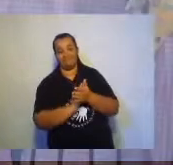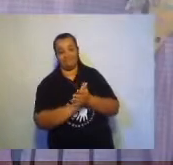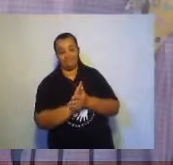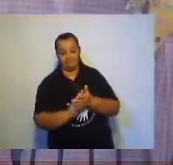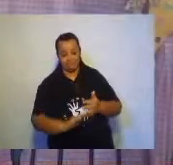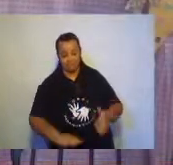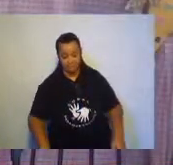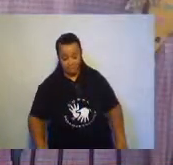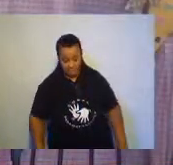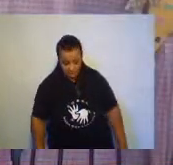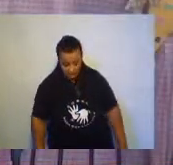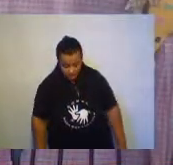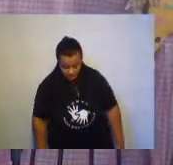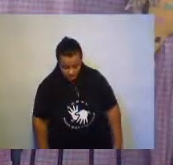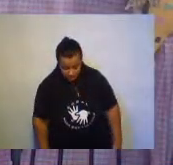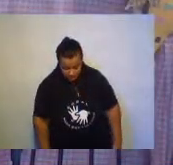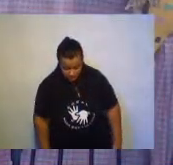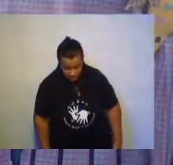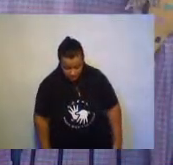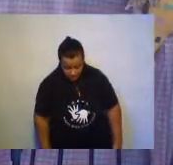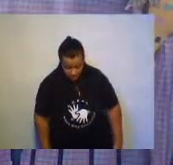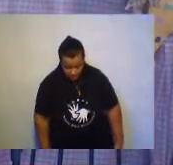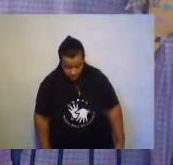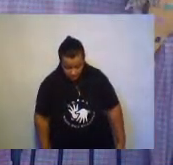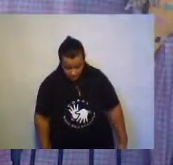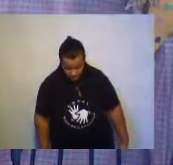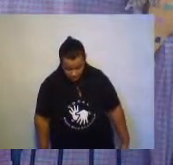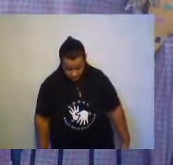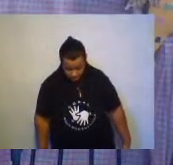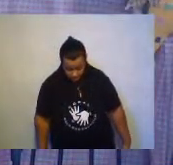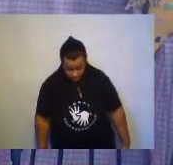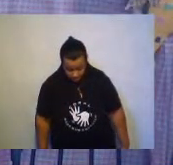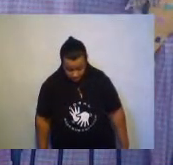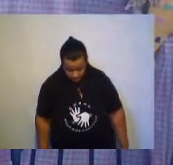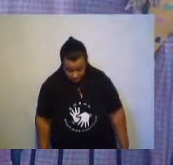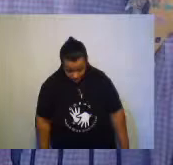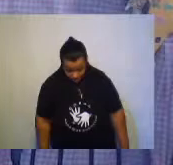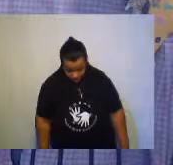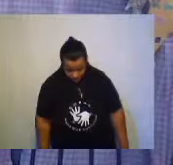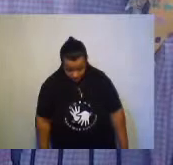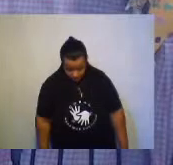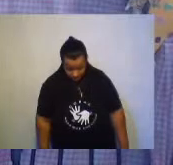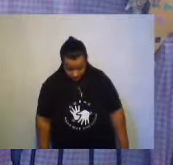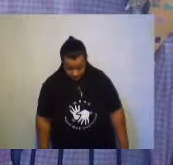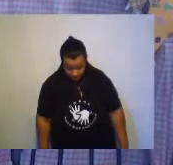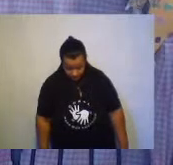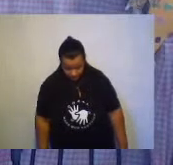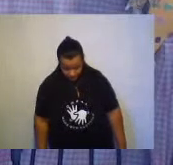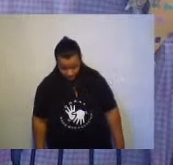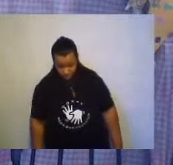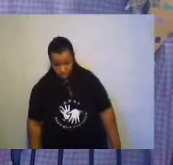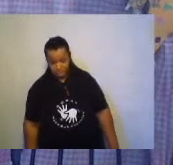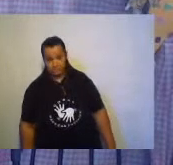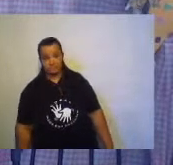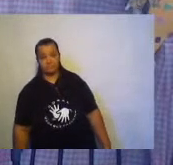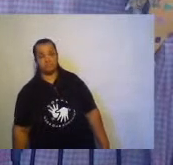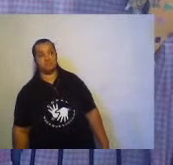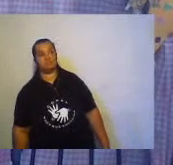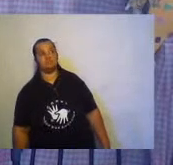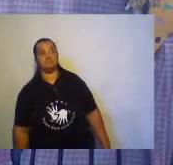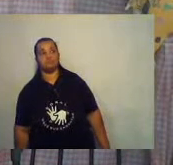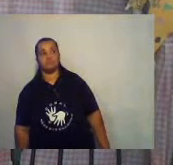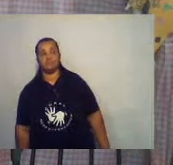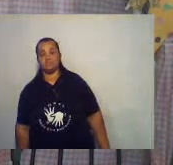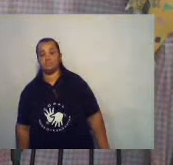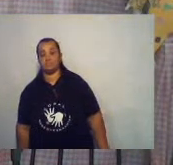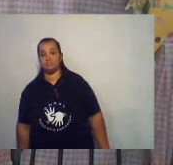Oh, Bruno Marrone. Essa é pra arrepiar mesmo. E tem mais, Rafael, tem mais música, hein? A galera vai participando conosco, mandando